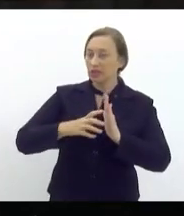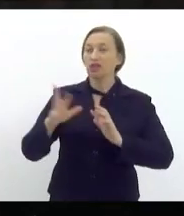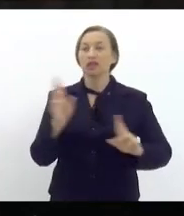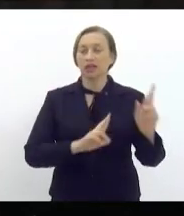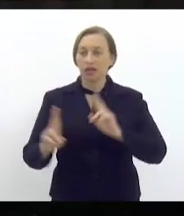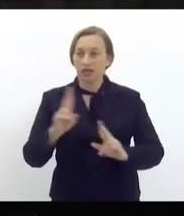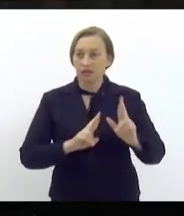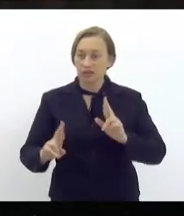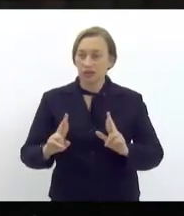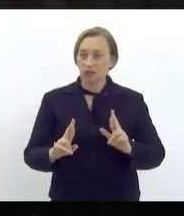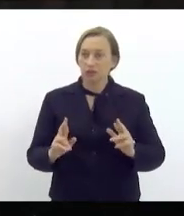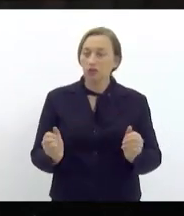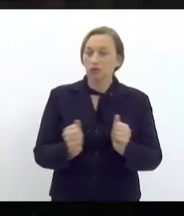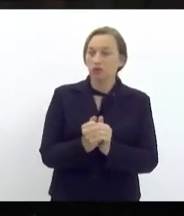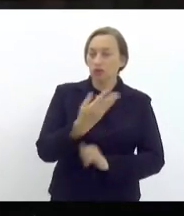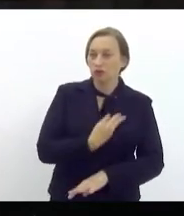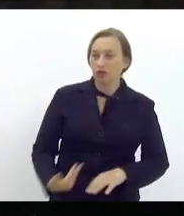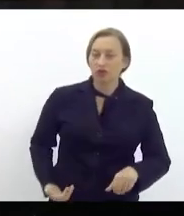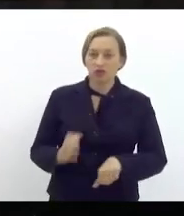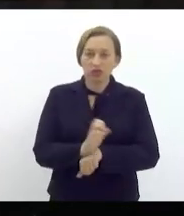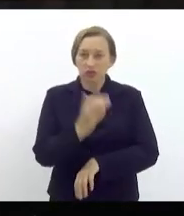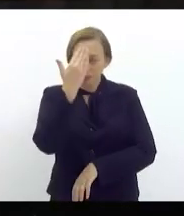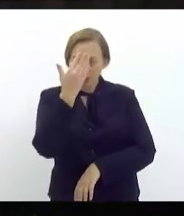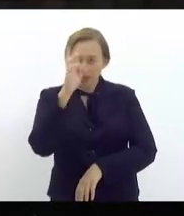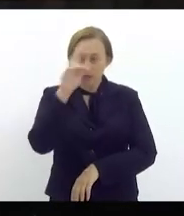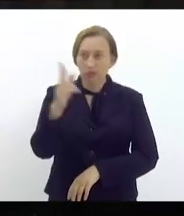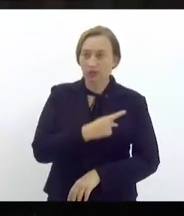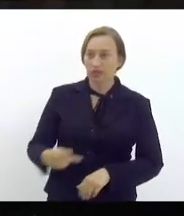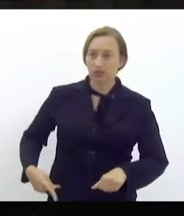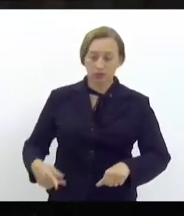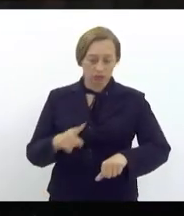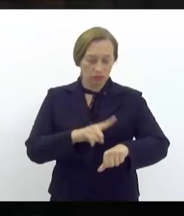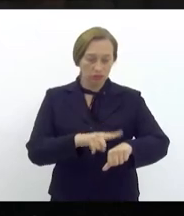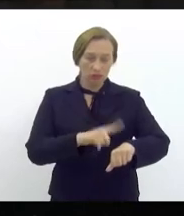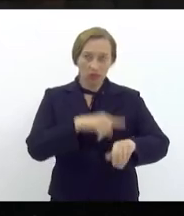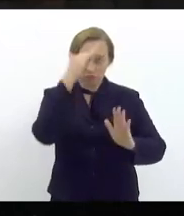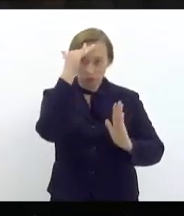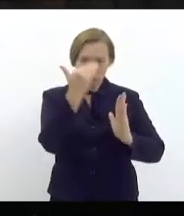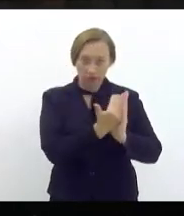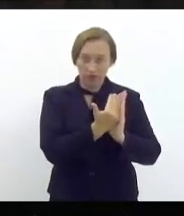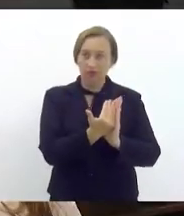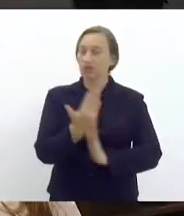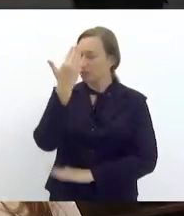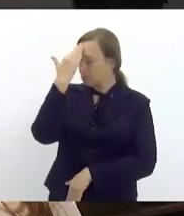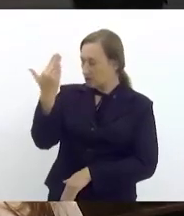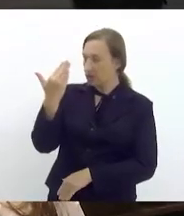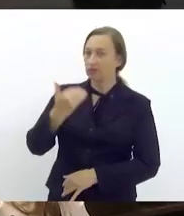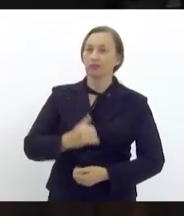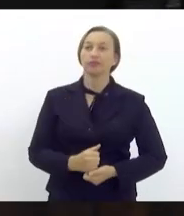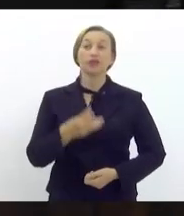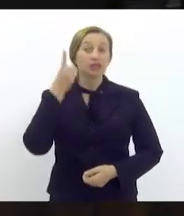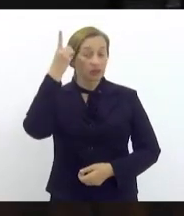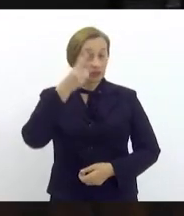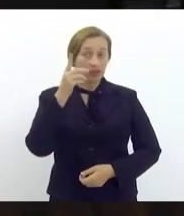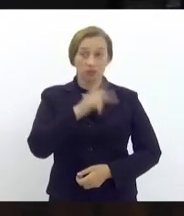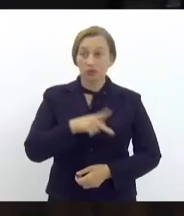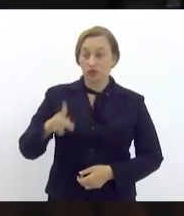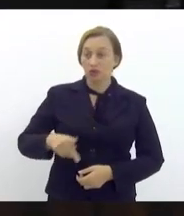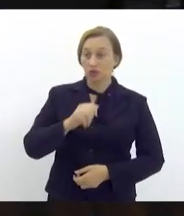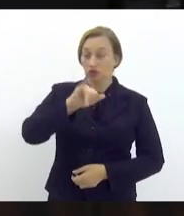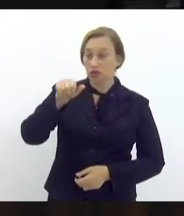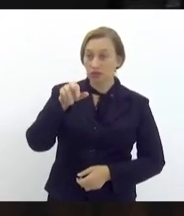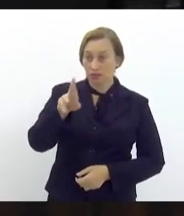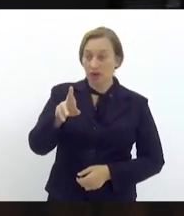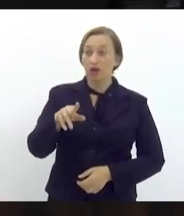ao governo do estado muito obrigado presidente cumpri o tempo conforme estabeleci muito obrigado deputado professor Josemar